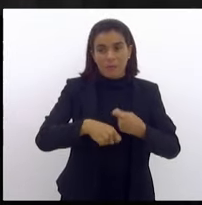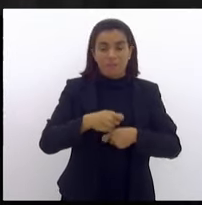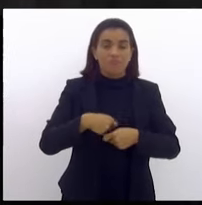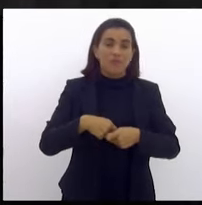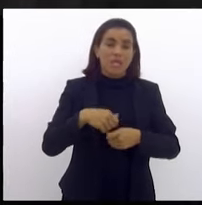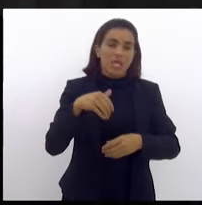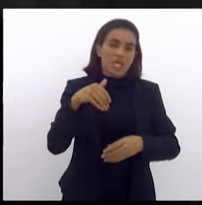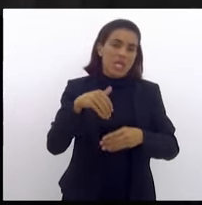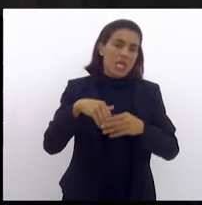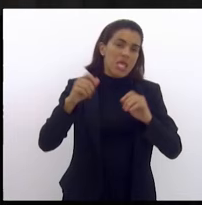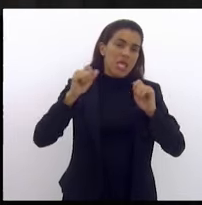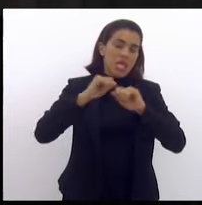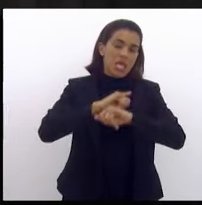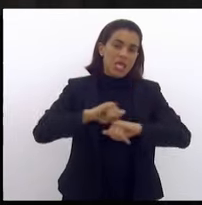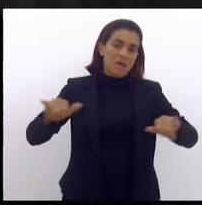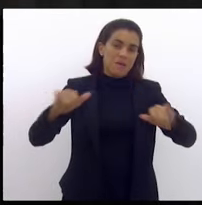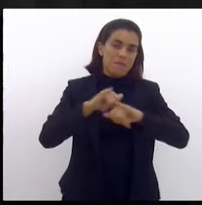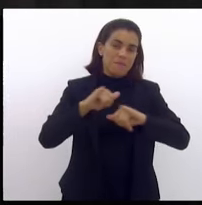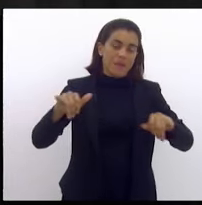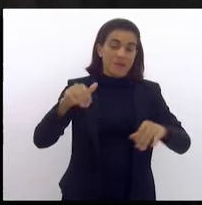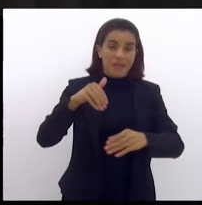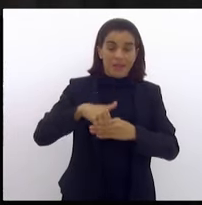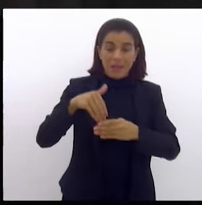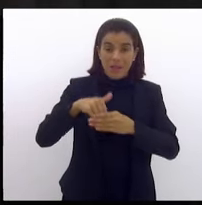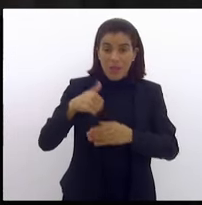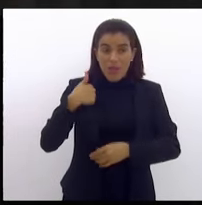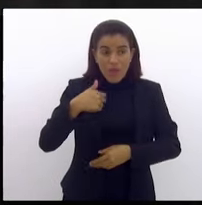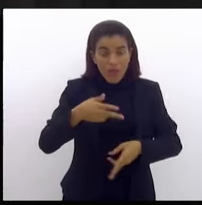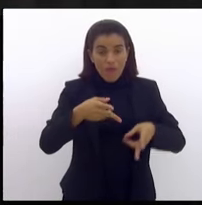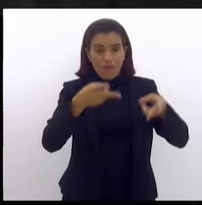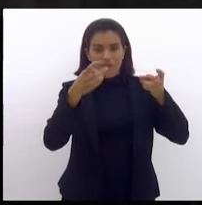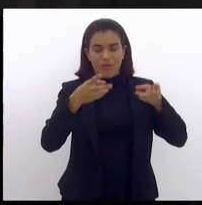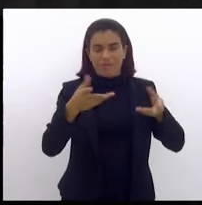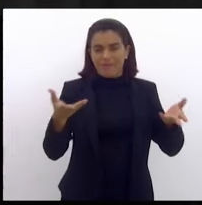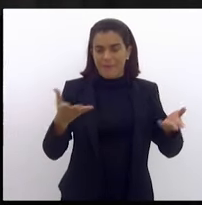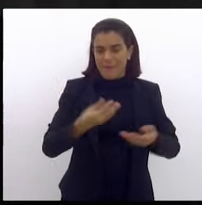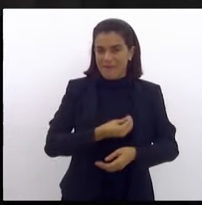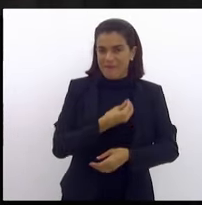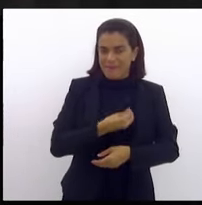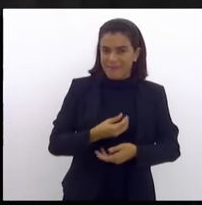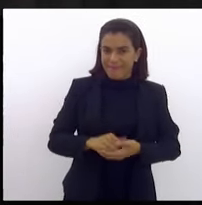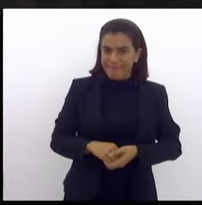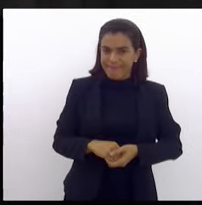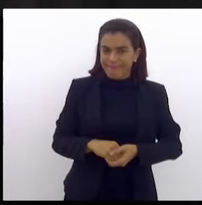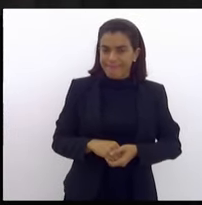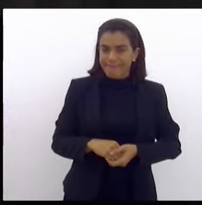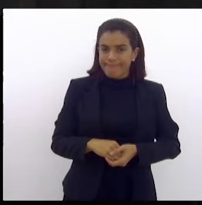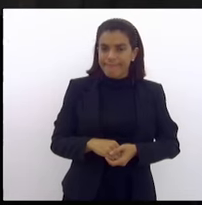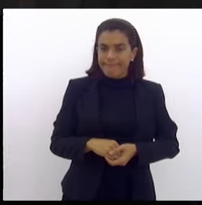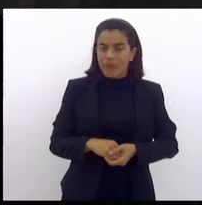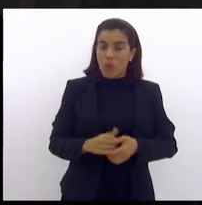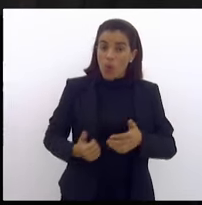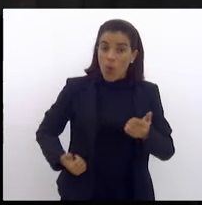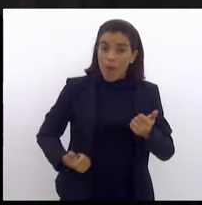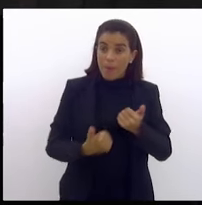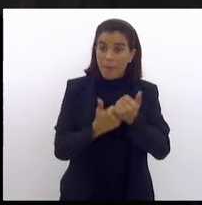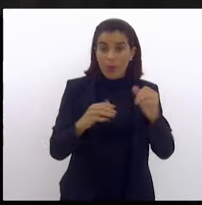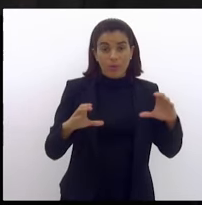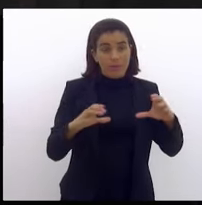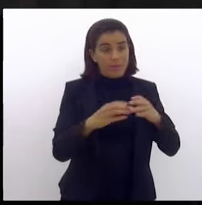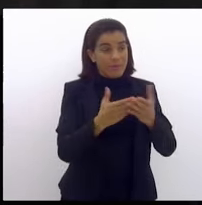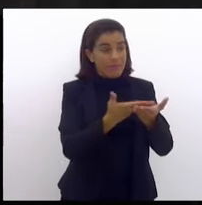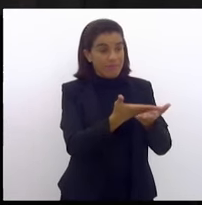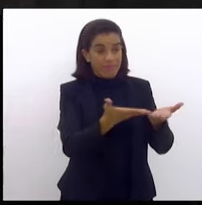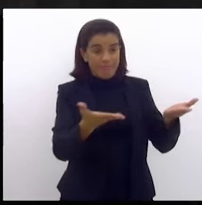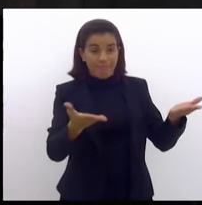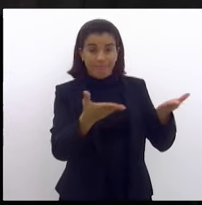eleitoral que eu já vi na minha vida, com apoio da grande maioria